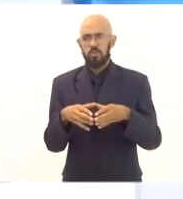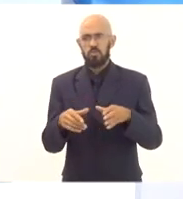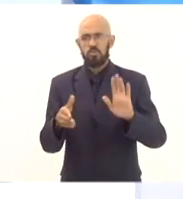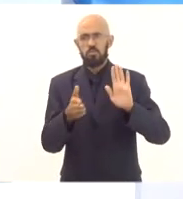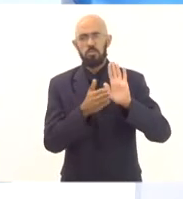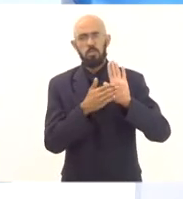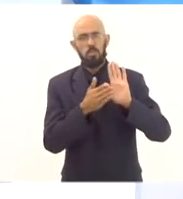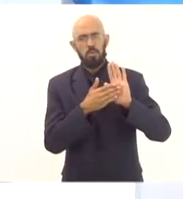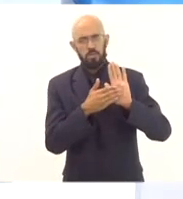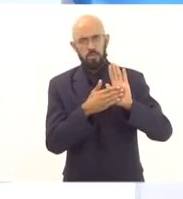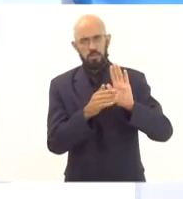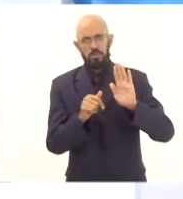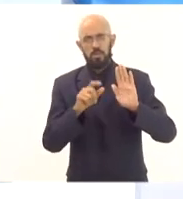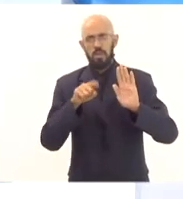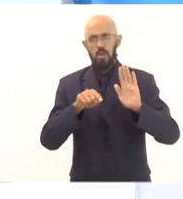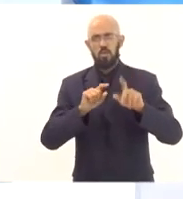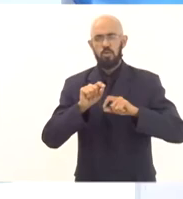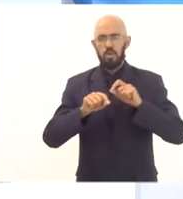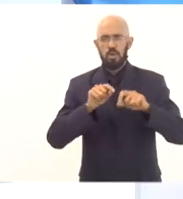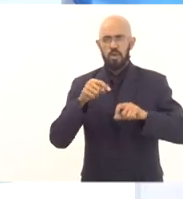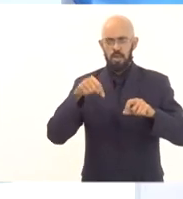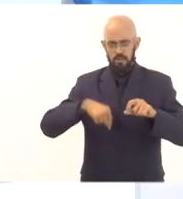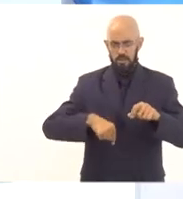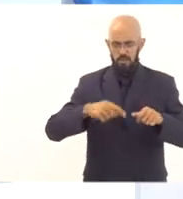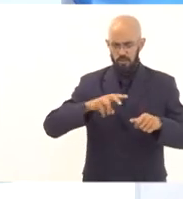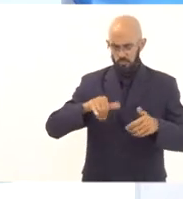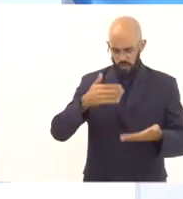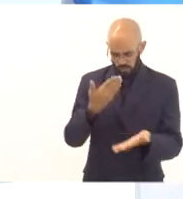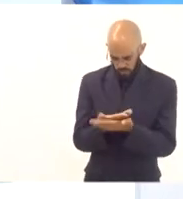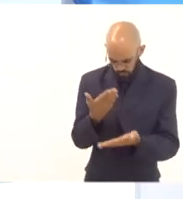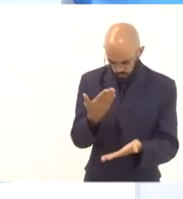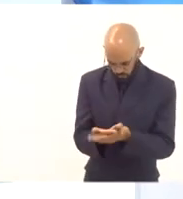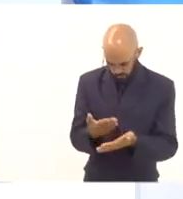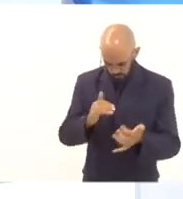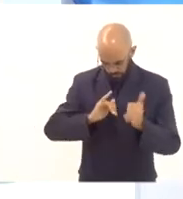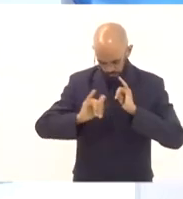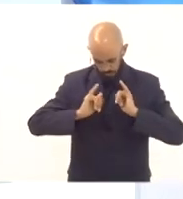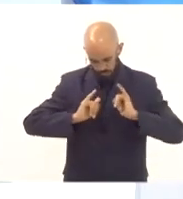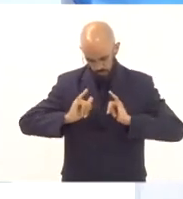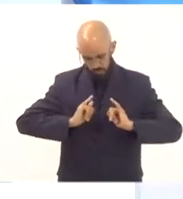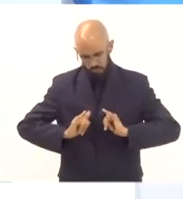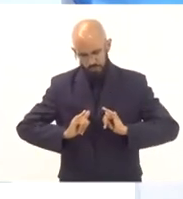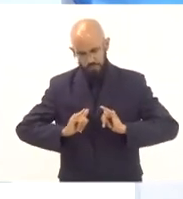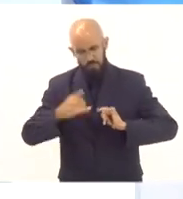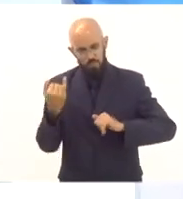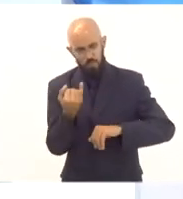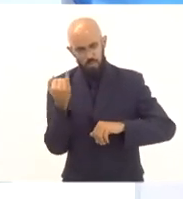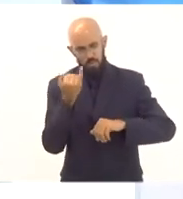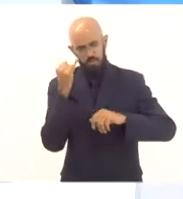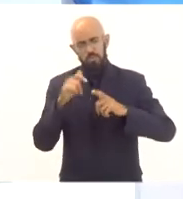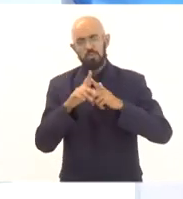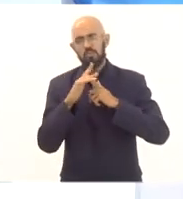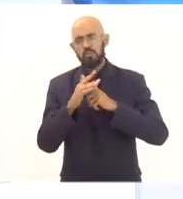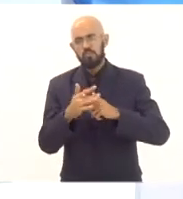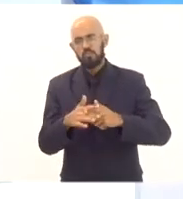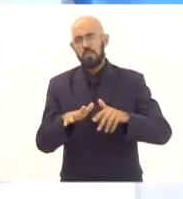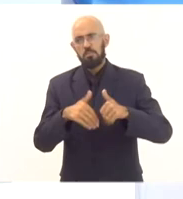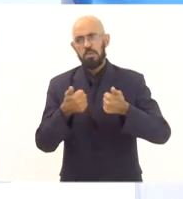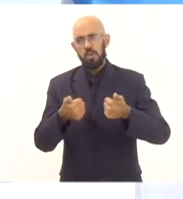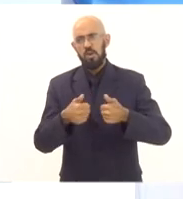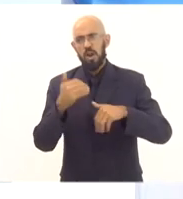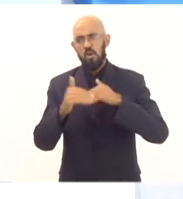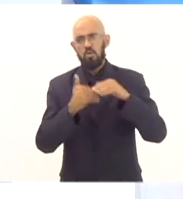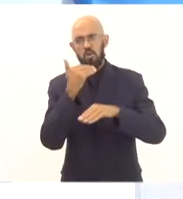positiva eu acho que a gente daqui vai tirar estudos importantes Dados importantes para a gente está cada vez mais aperfeiçoando o